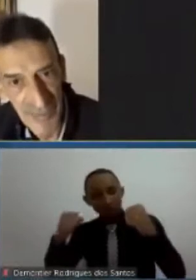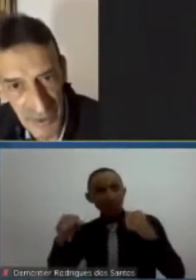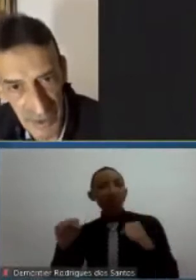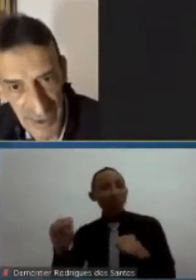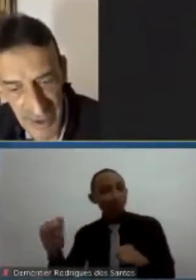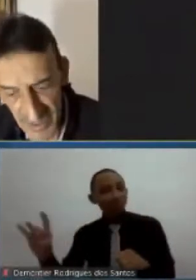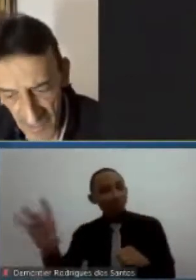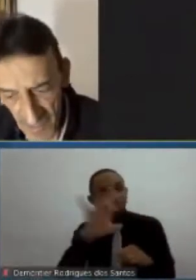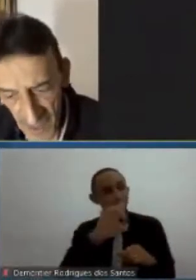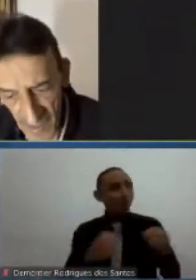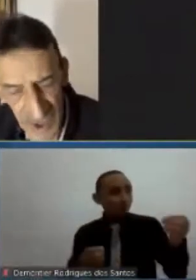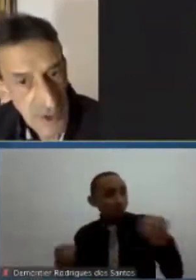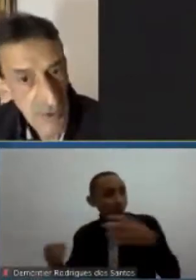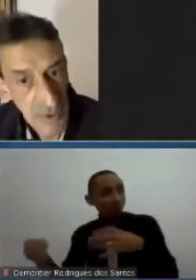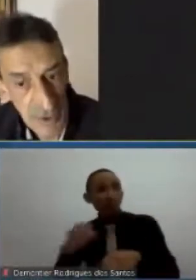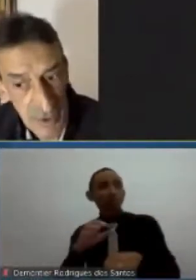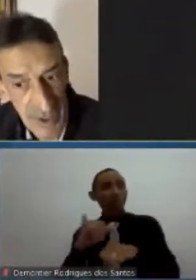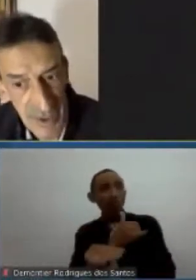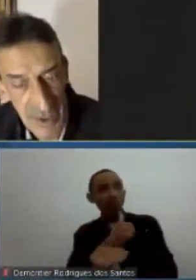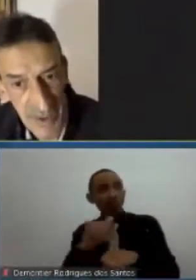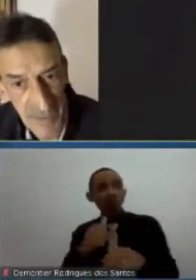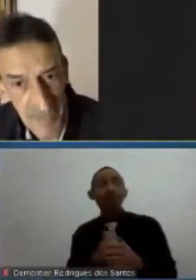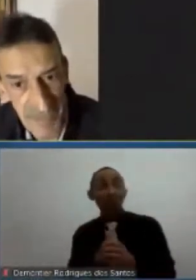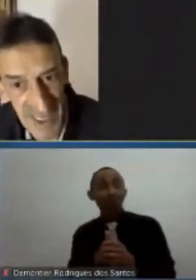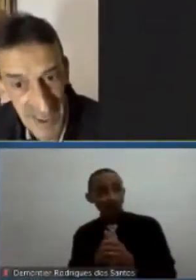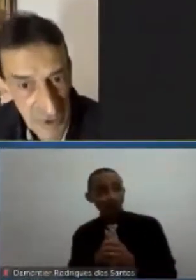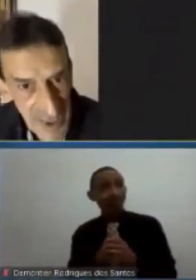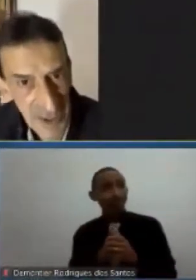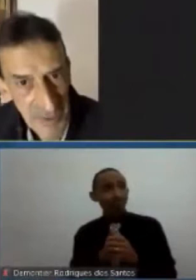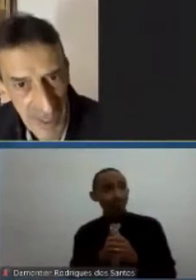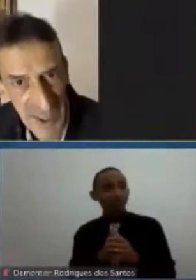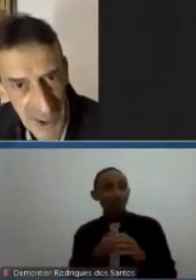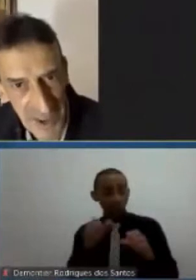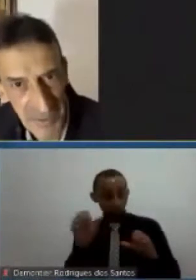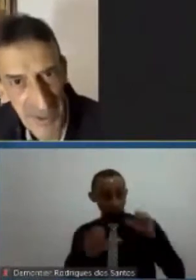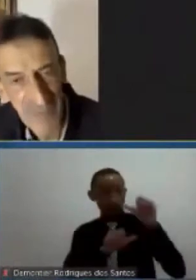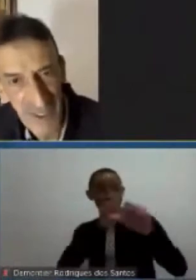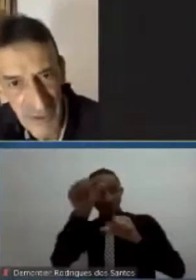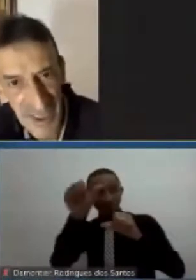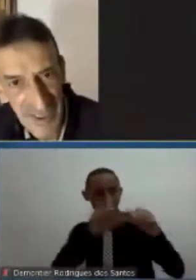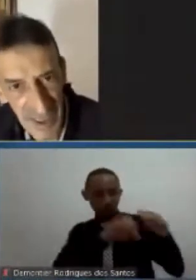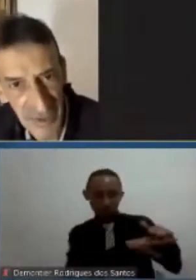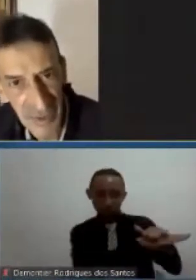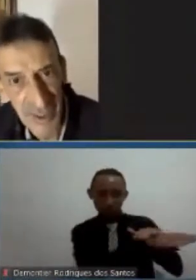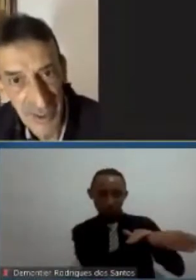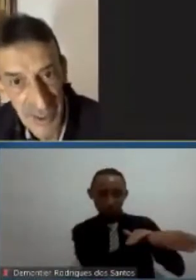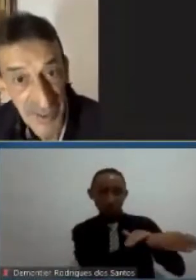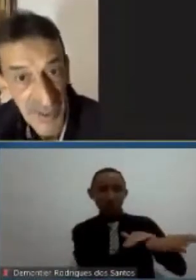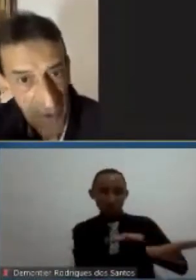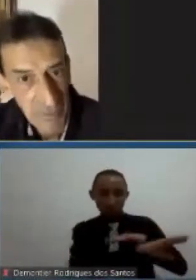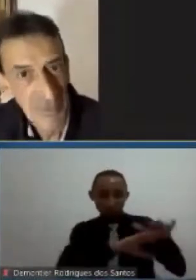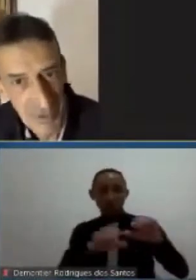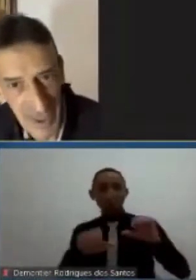essas inovações. Eu acredito muito que essas mudanças de paradigma que vêm acontecendo e